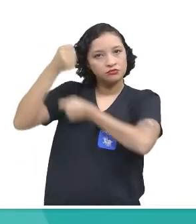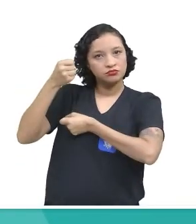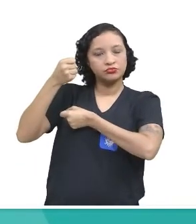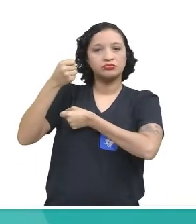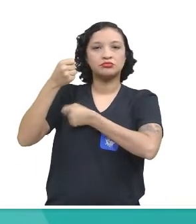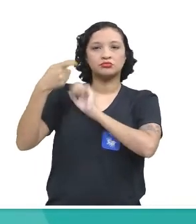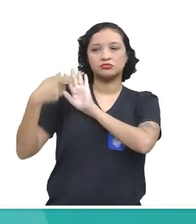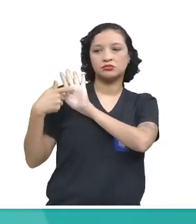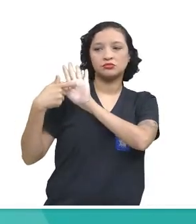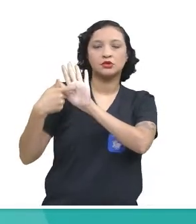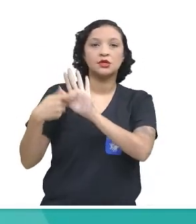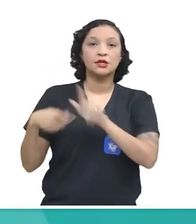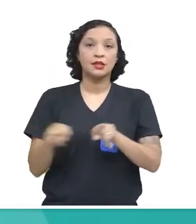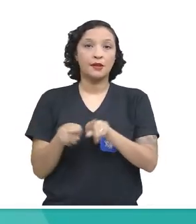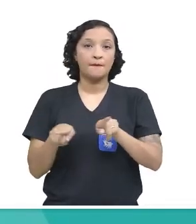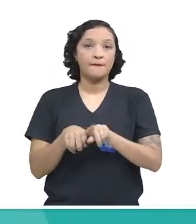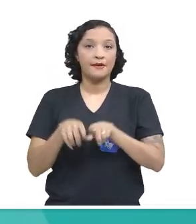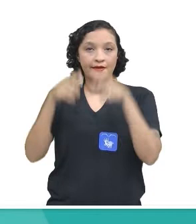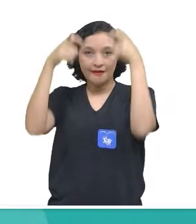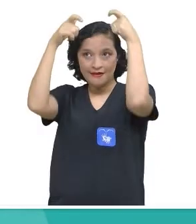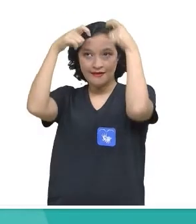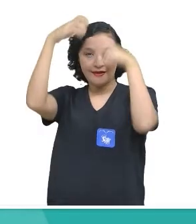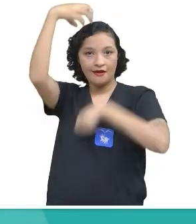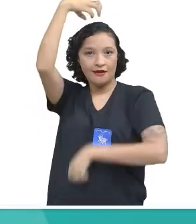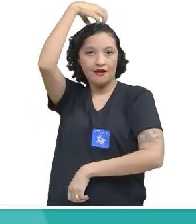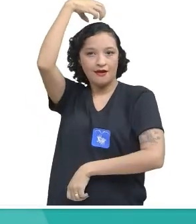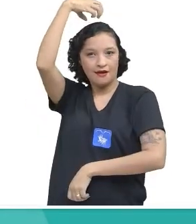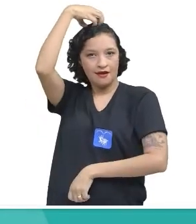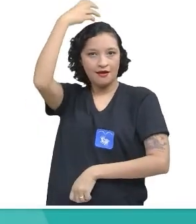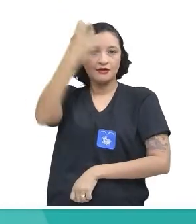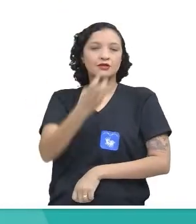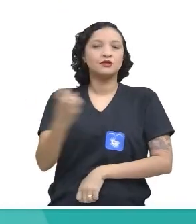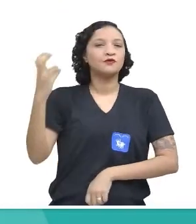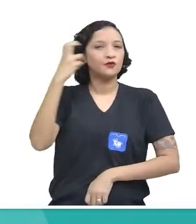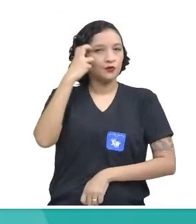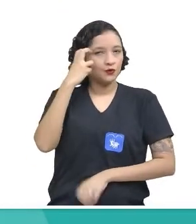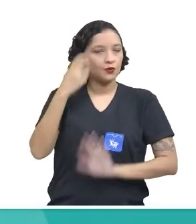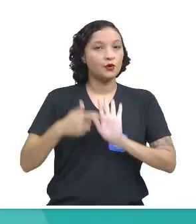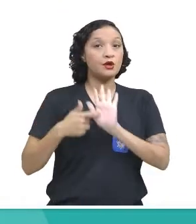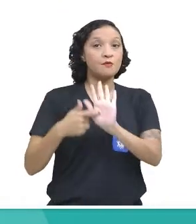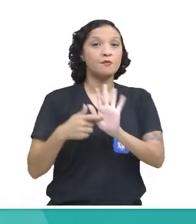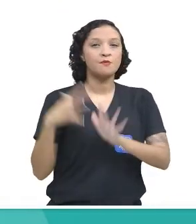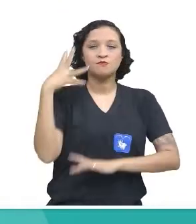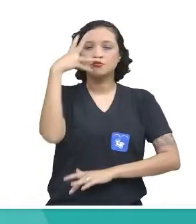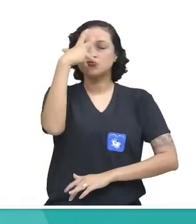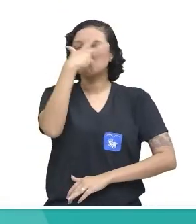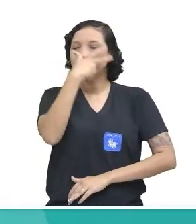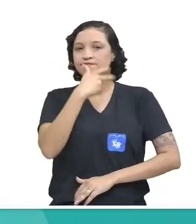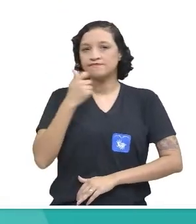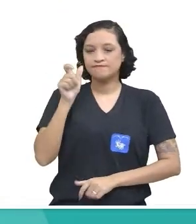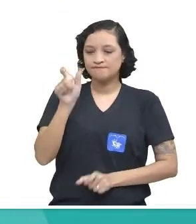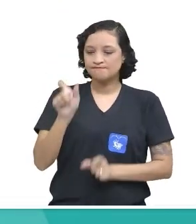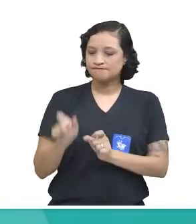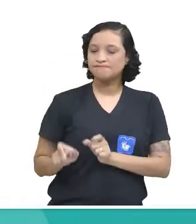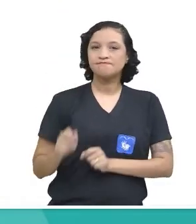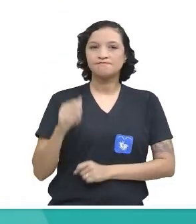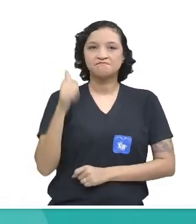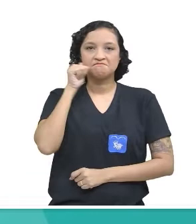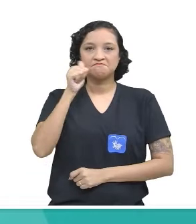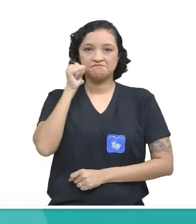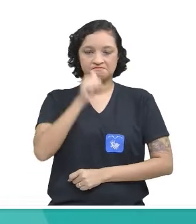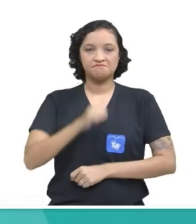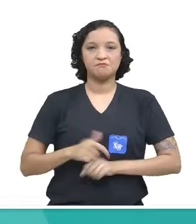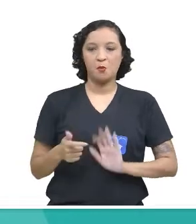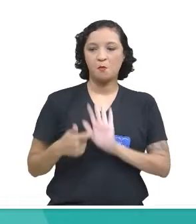rainha do folclore, que vem aqui ela representando toda a beleza do nosso folclore, né? Da nossa fauna, da